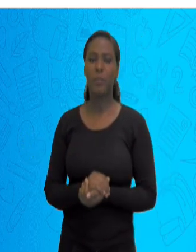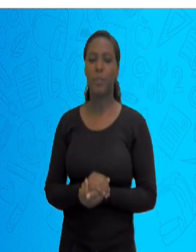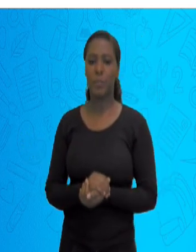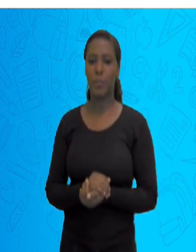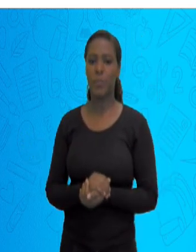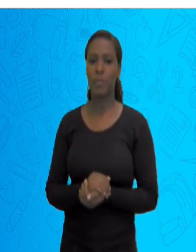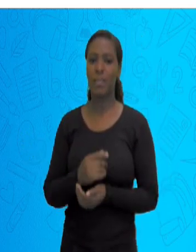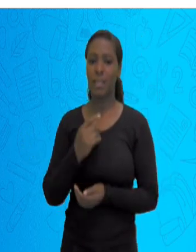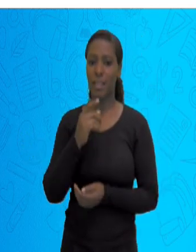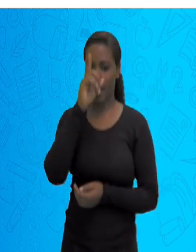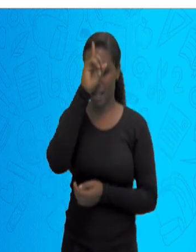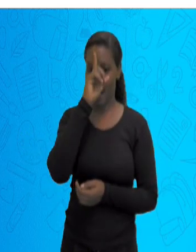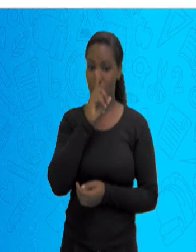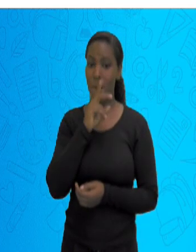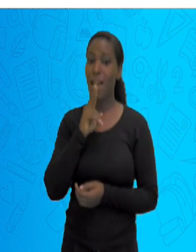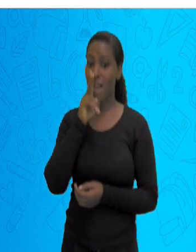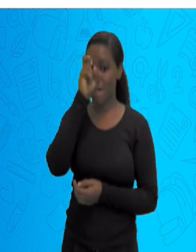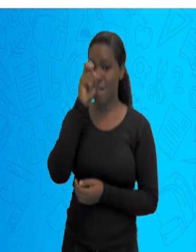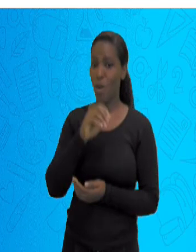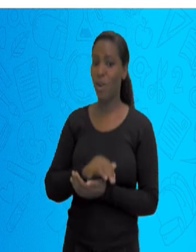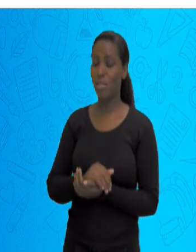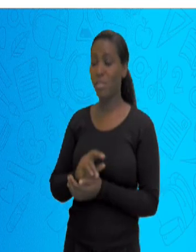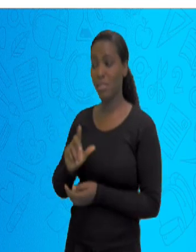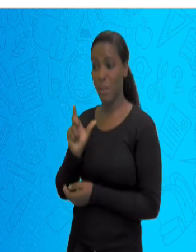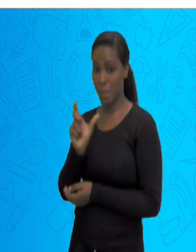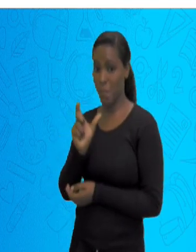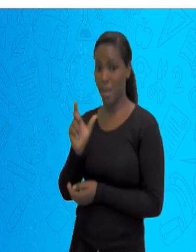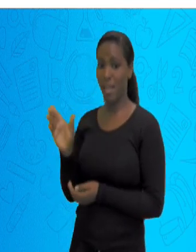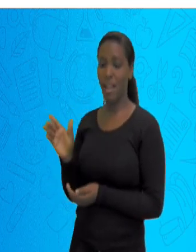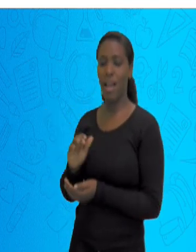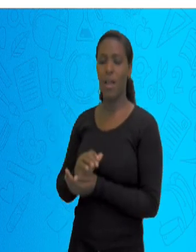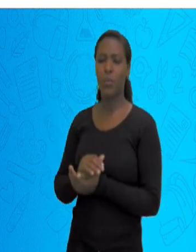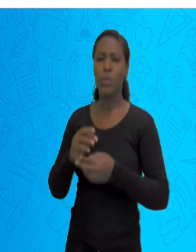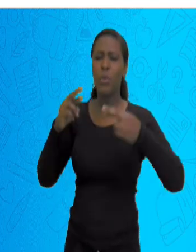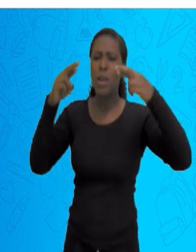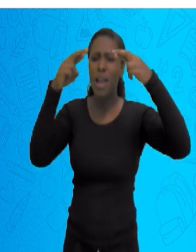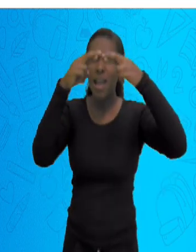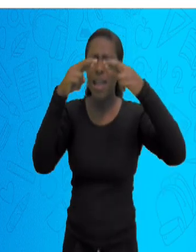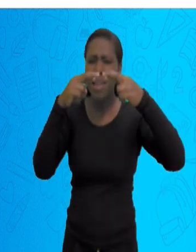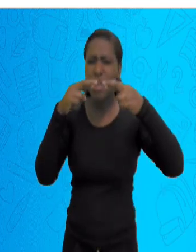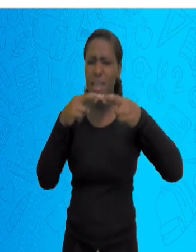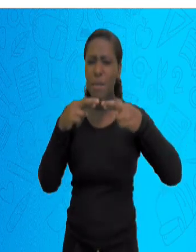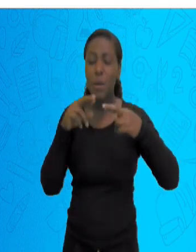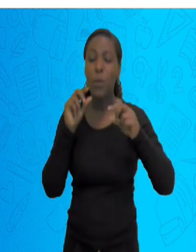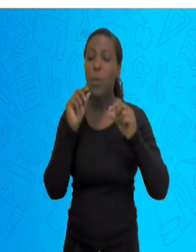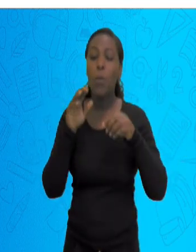podemos perceber que rima com pensamento.